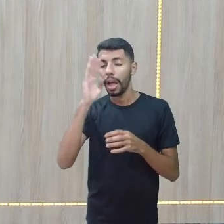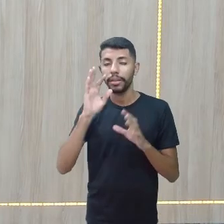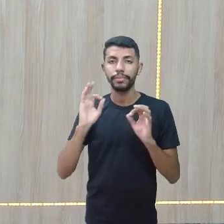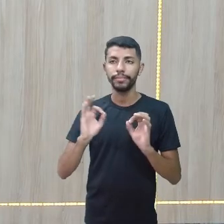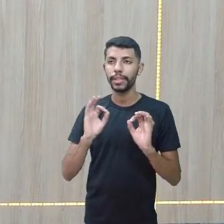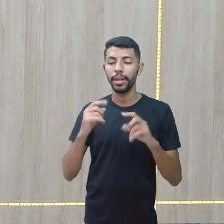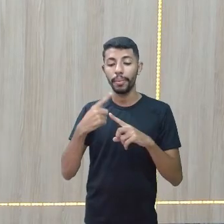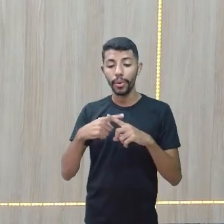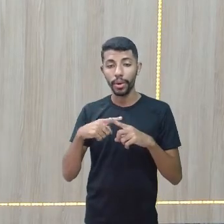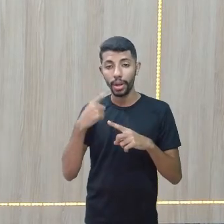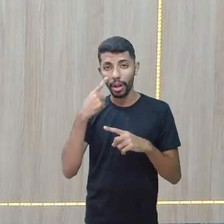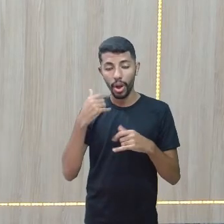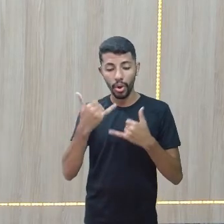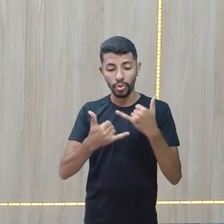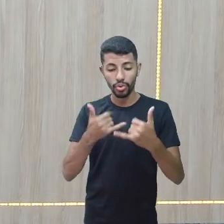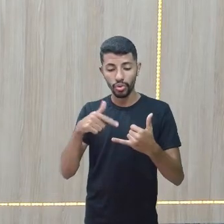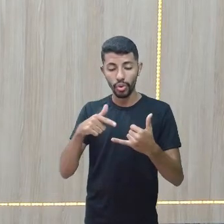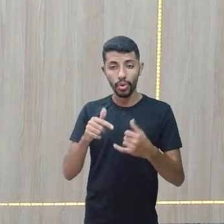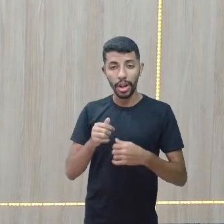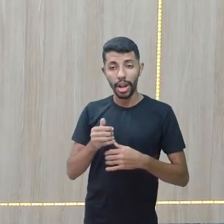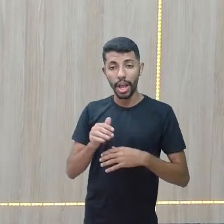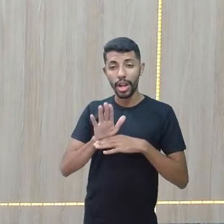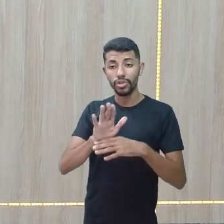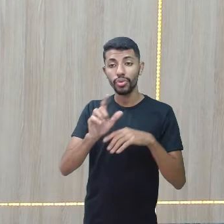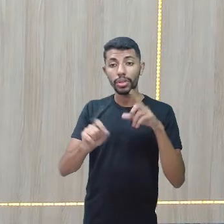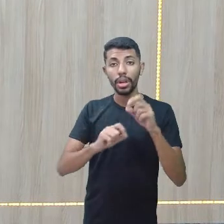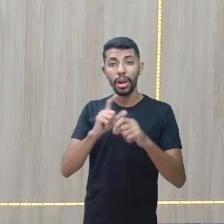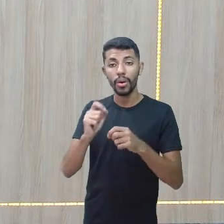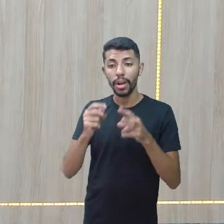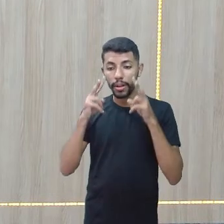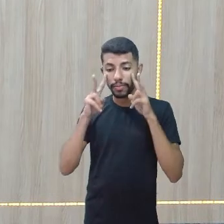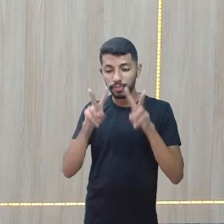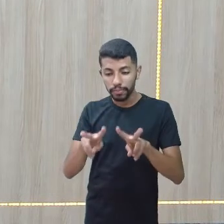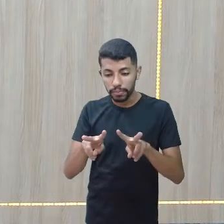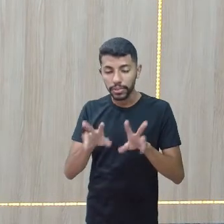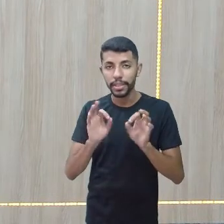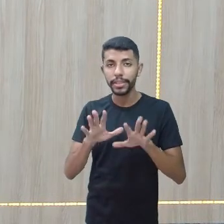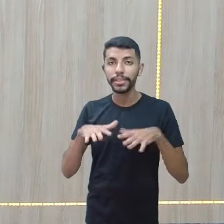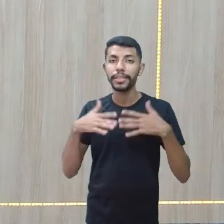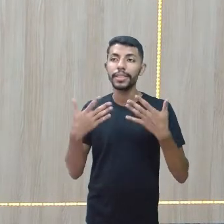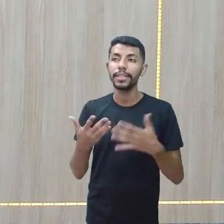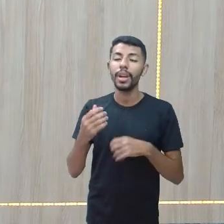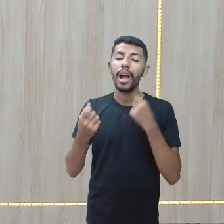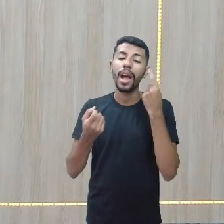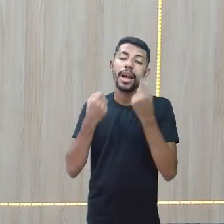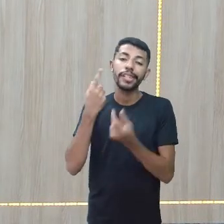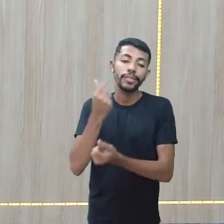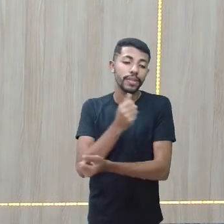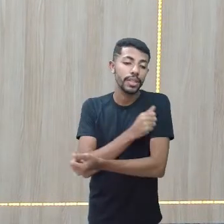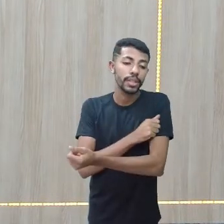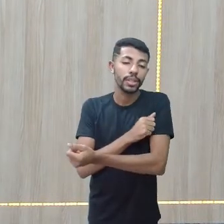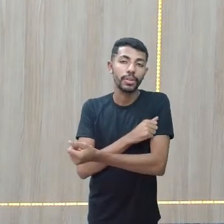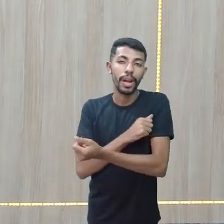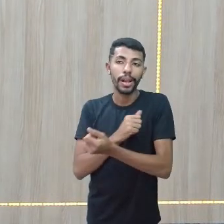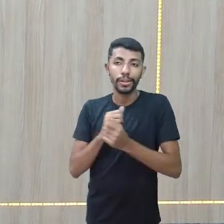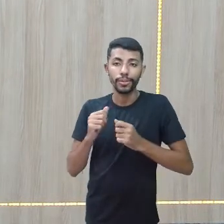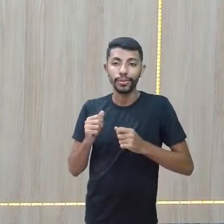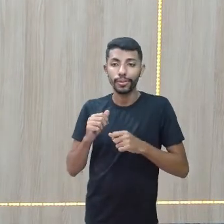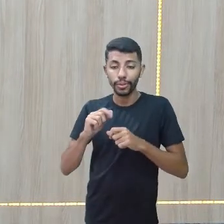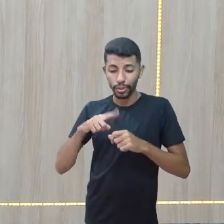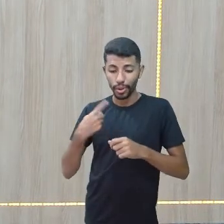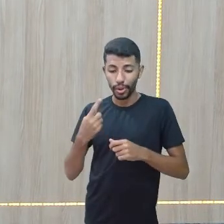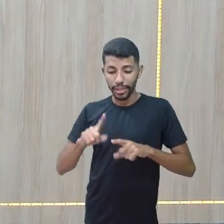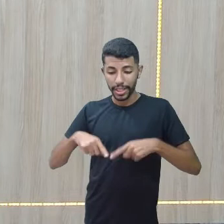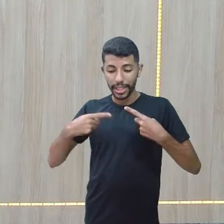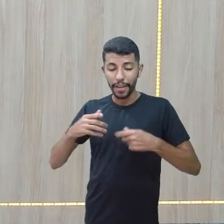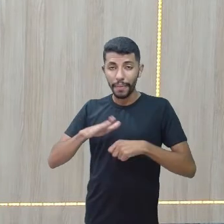a observação, né? Então, muitas vezes, o nosso grande desafio com o estudante com deficiência na sala de recursos é